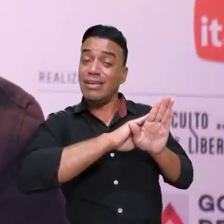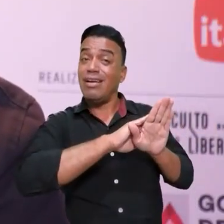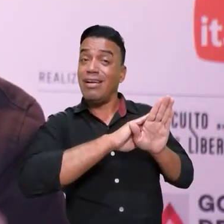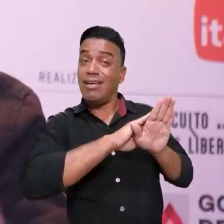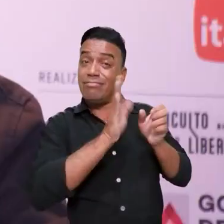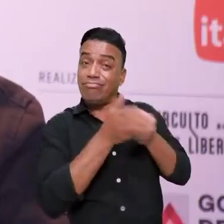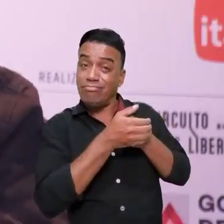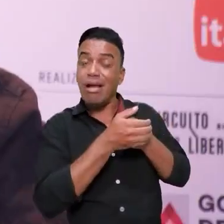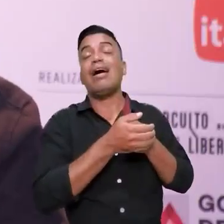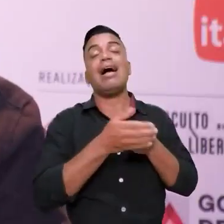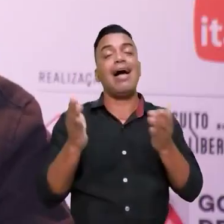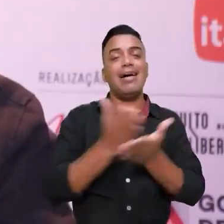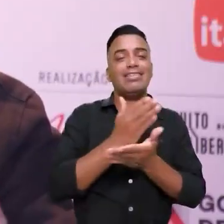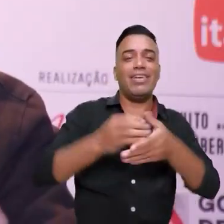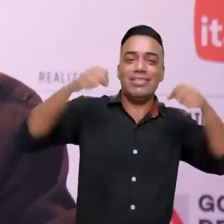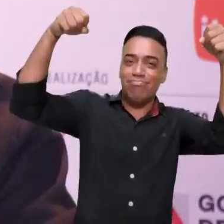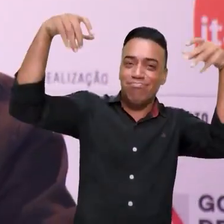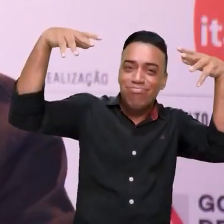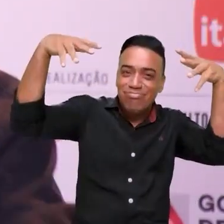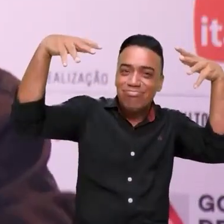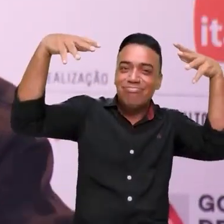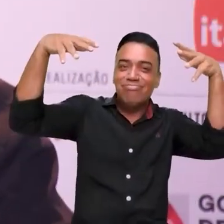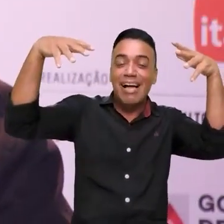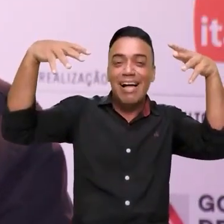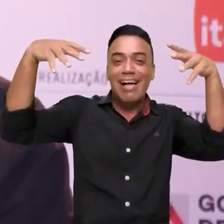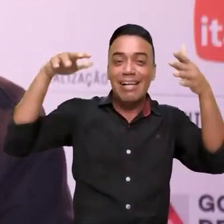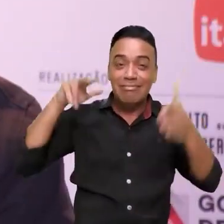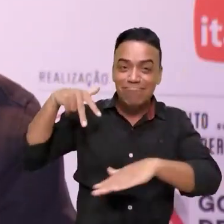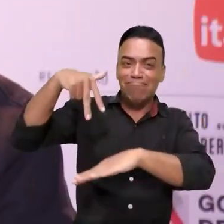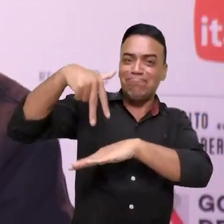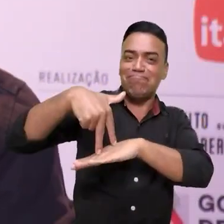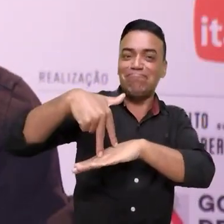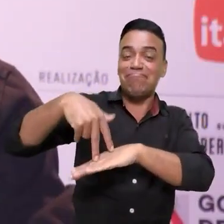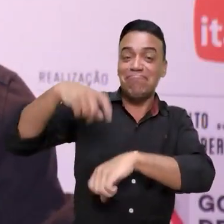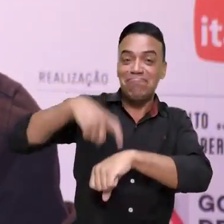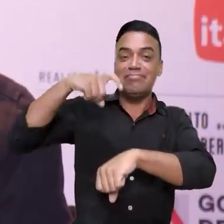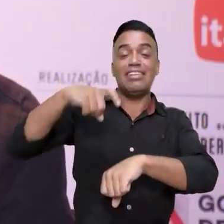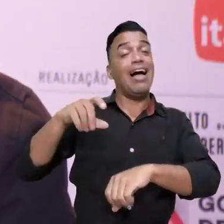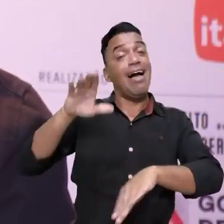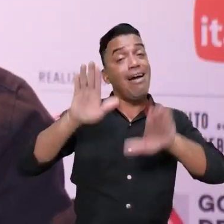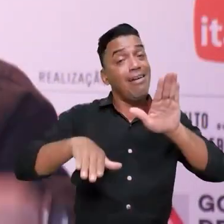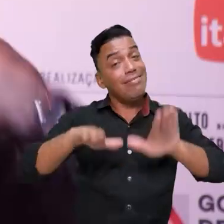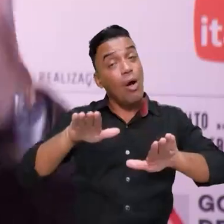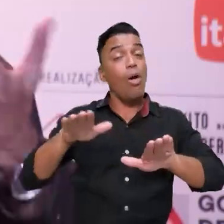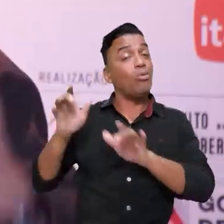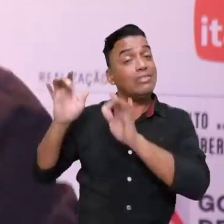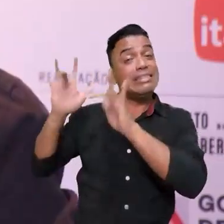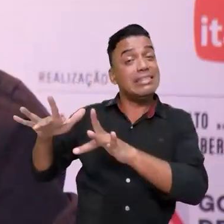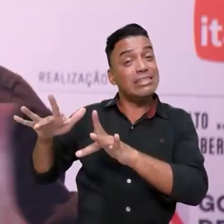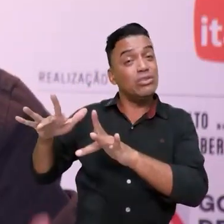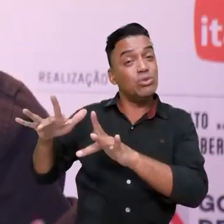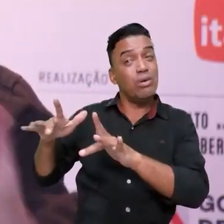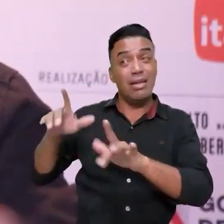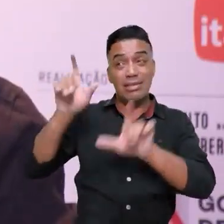por muitas vezes também sob as luzes, por muitas vezes na cena. Então, eu não desisto porque não desistem de